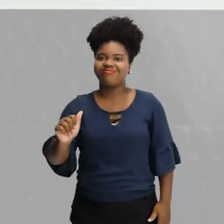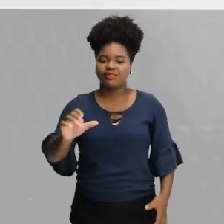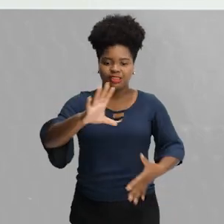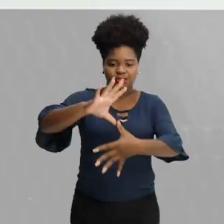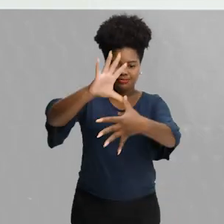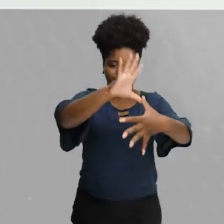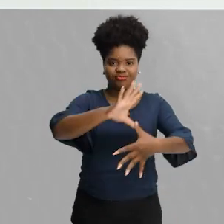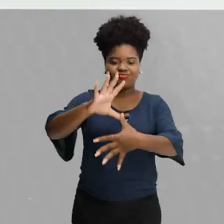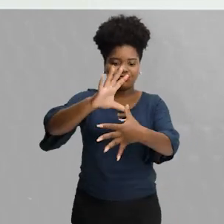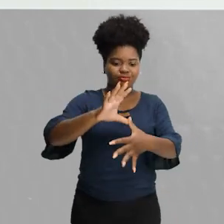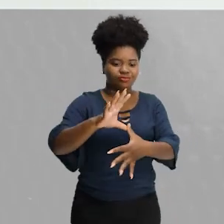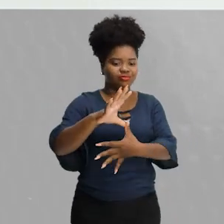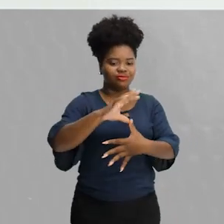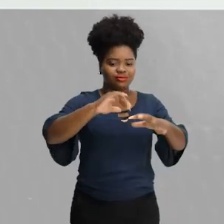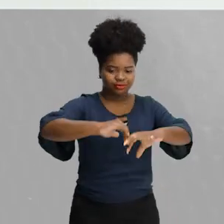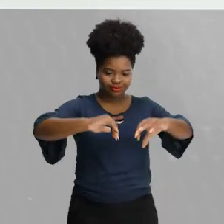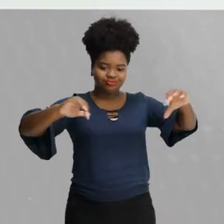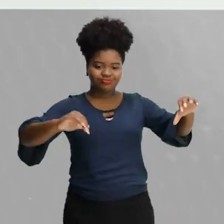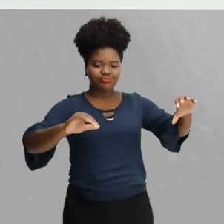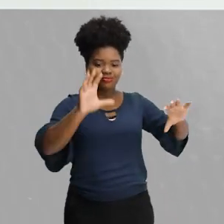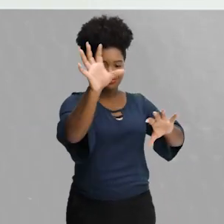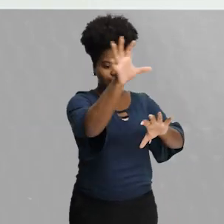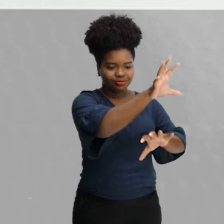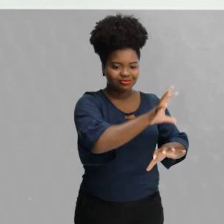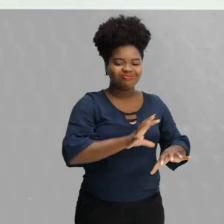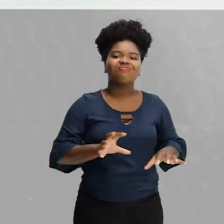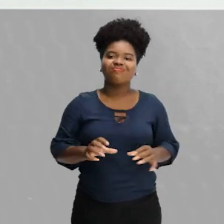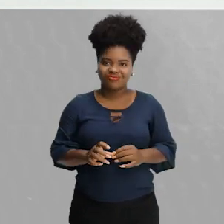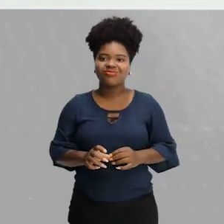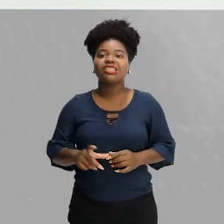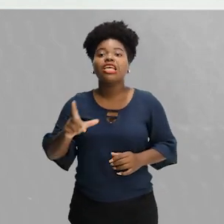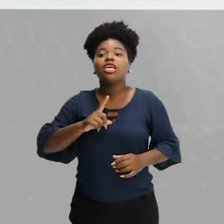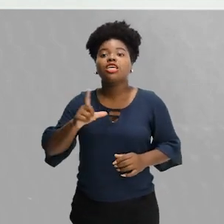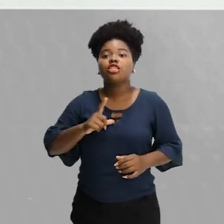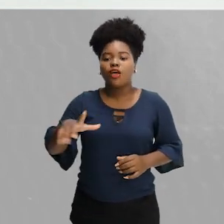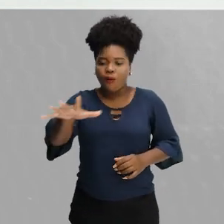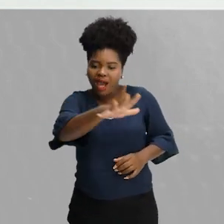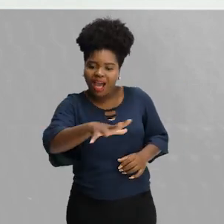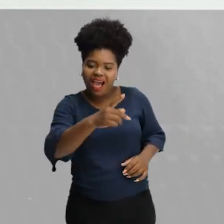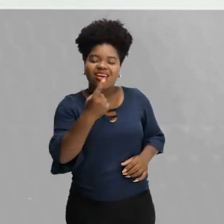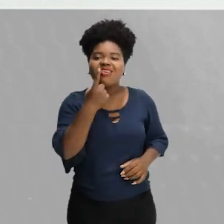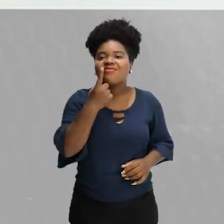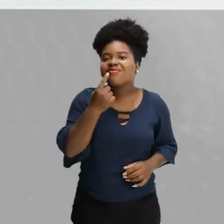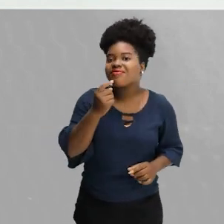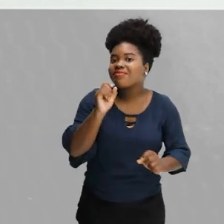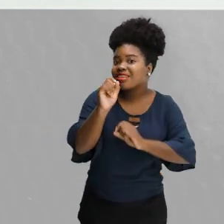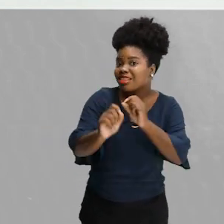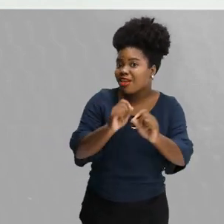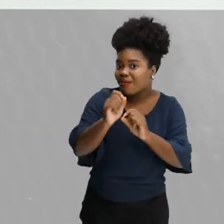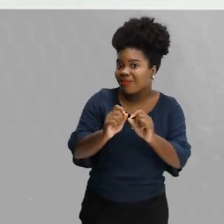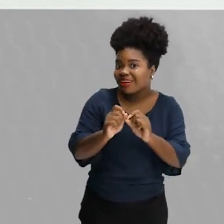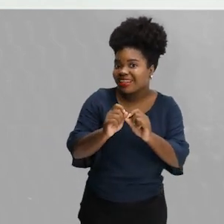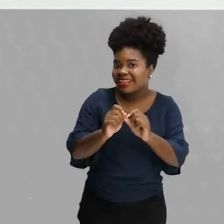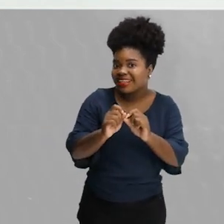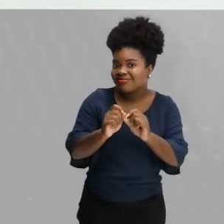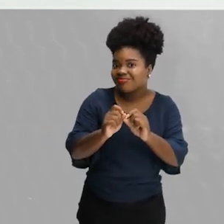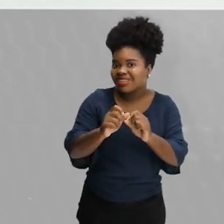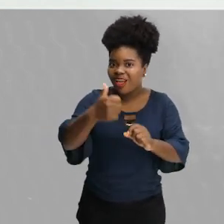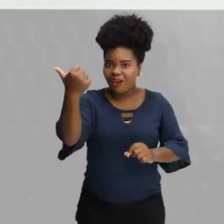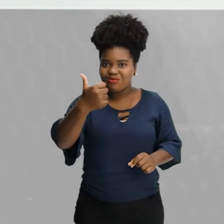seguinte forma: toda essa área vermelhinha aqui, ó, que eu estou achurando, na verdade, é o primeiro território